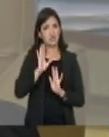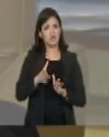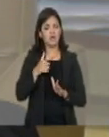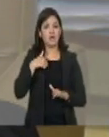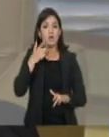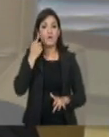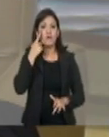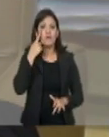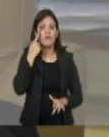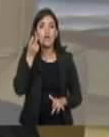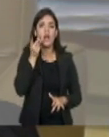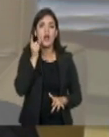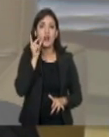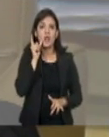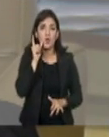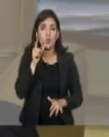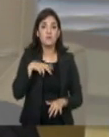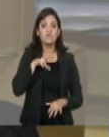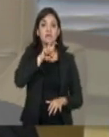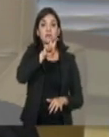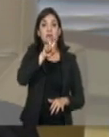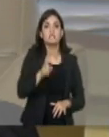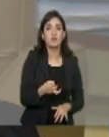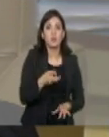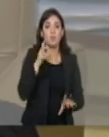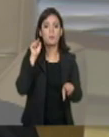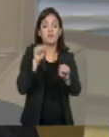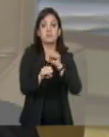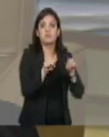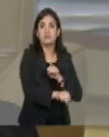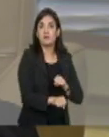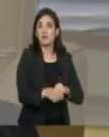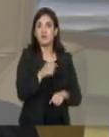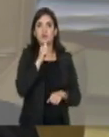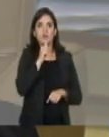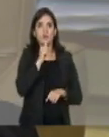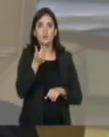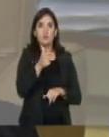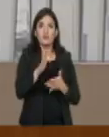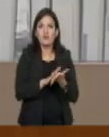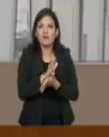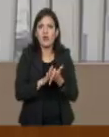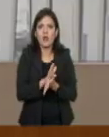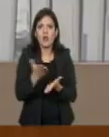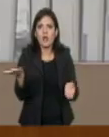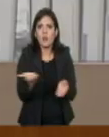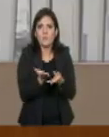em Alagoas, 5 mil homicídios sem inquérito aberto. Eu fiz menção,